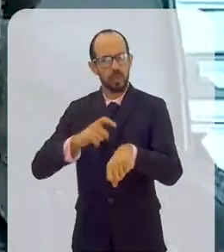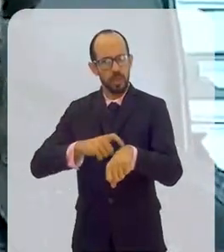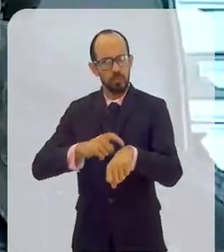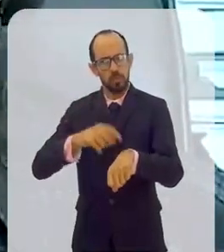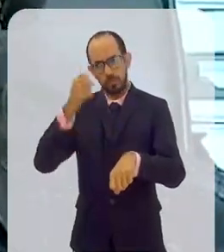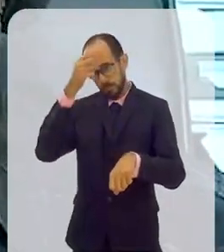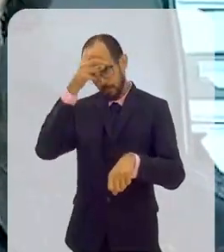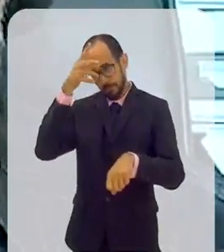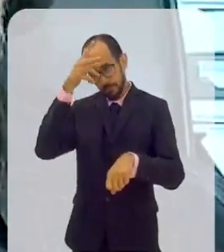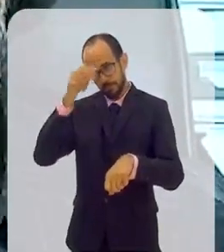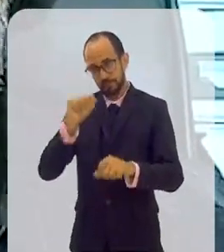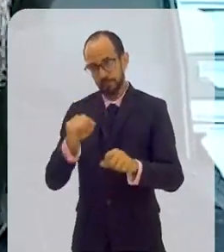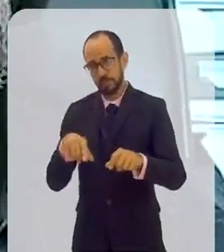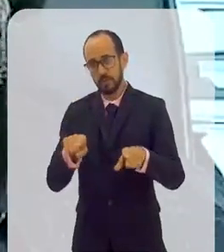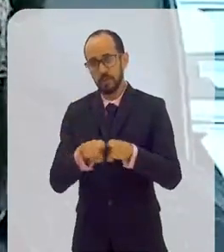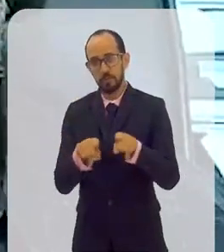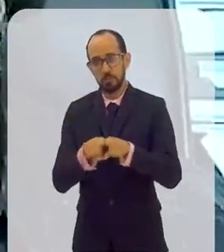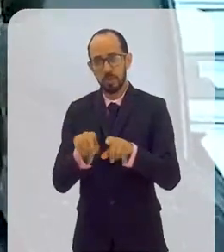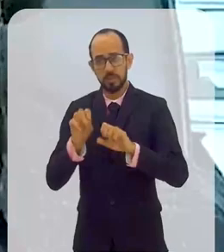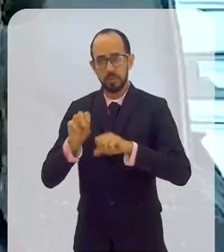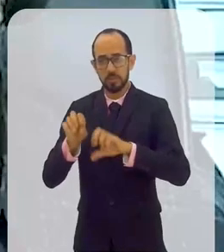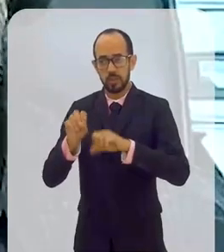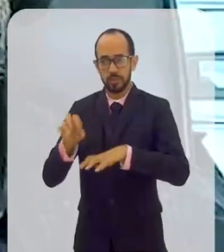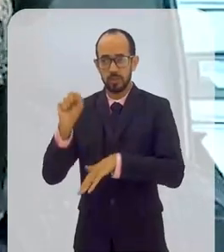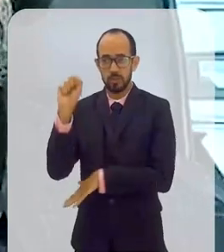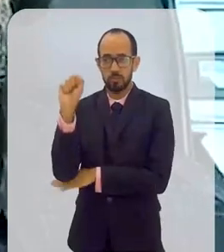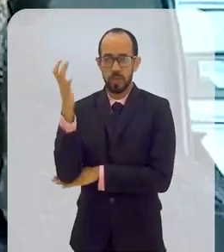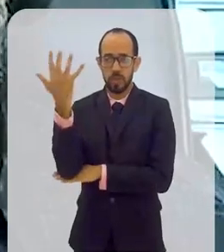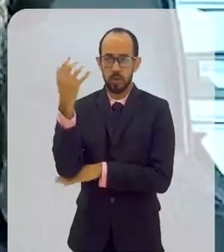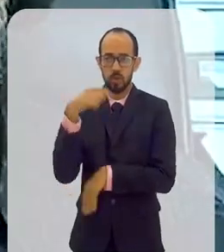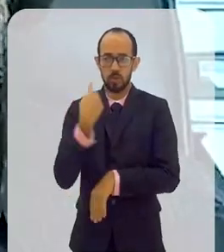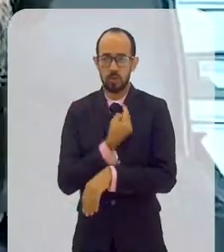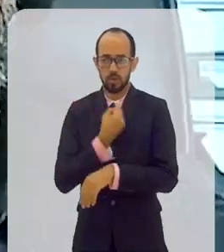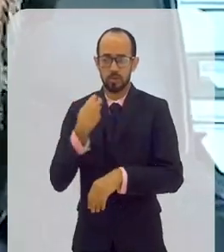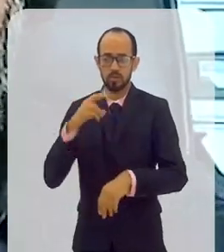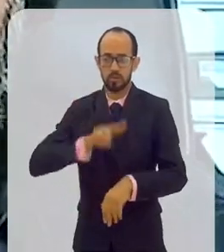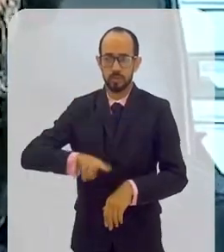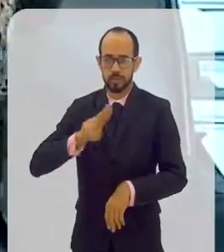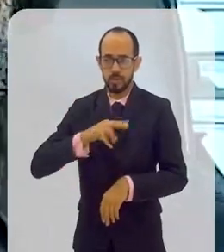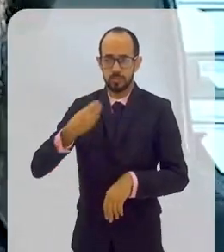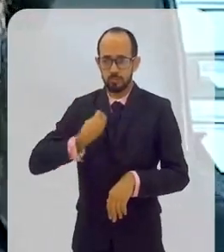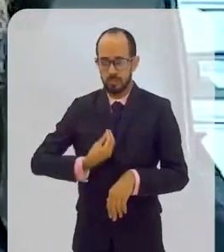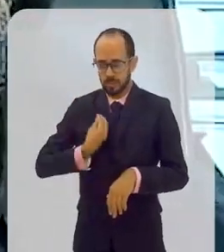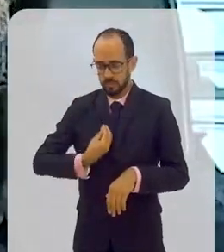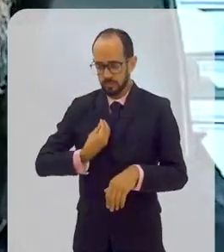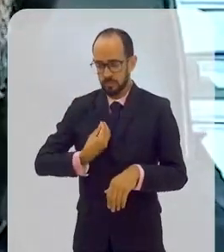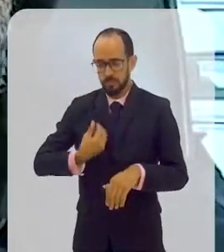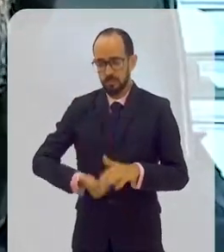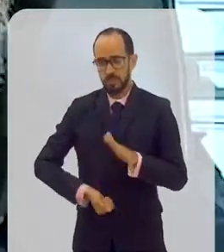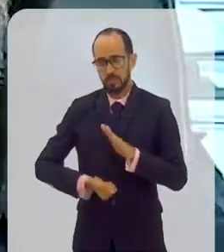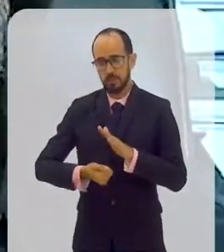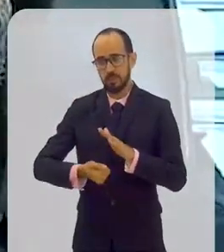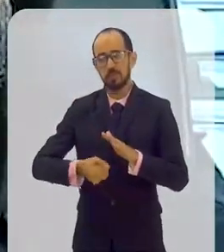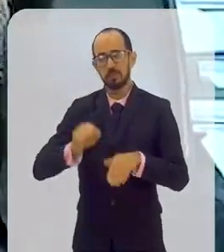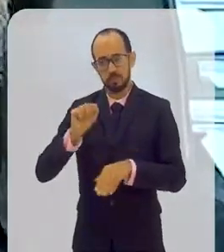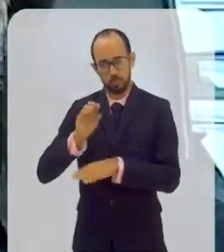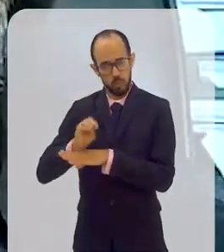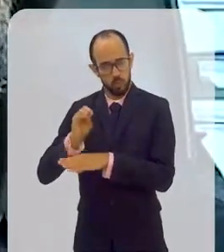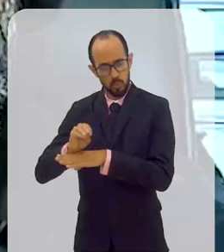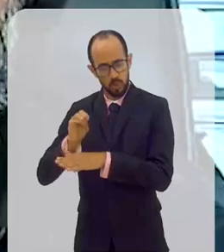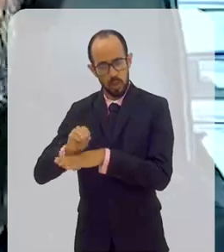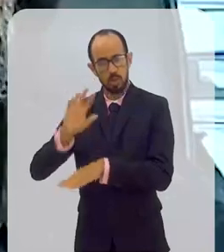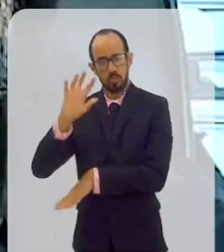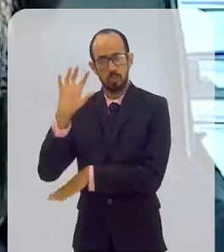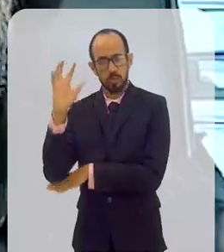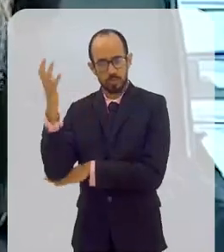levantar. Na parte da educação ambiental, ou seja, a nossa universidade participa em muitas das áreas de preservação ambiental com